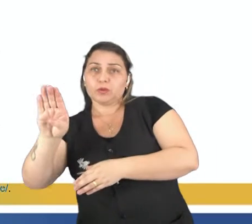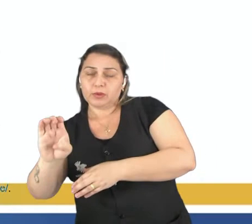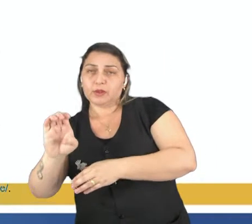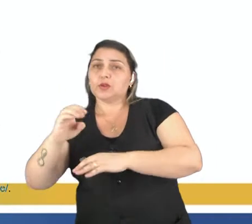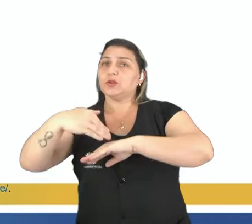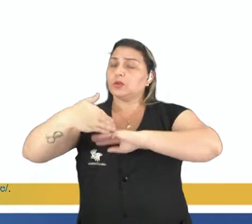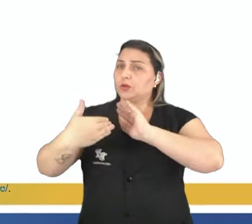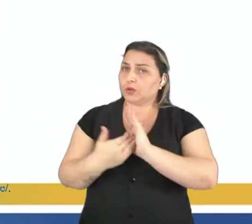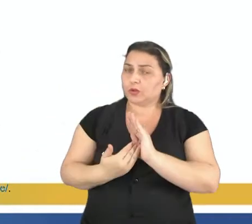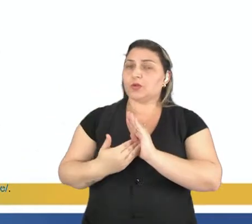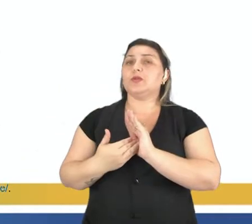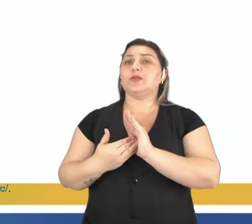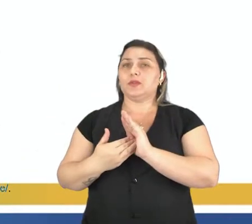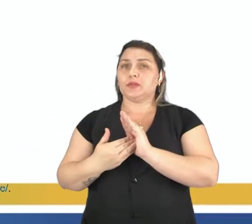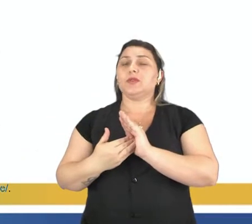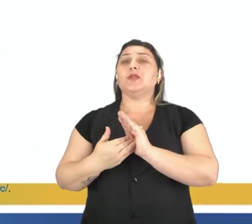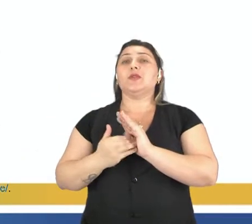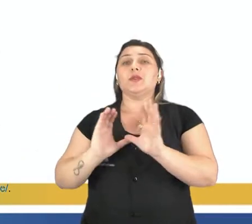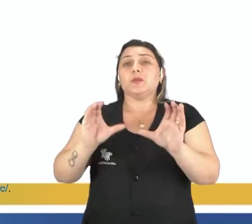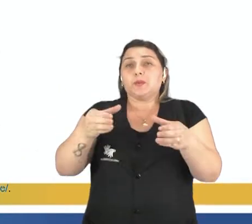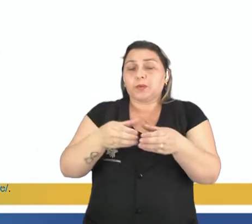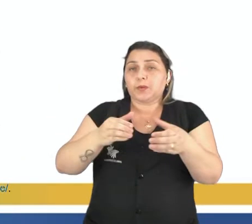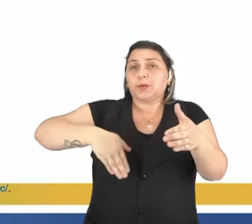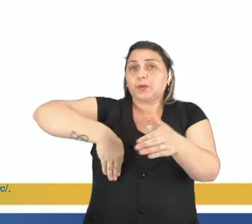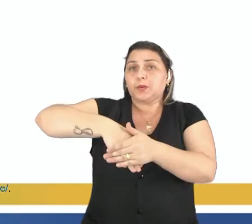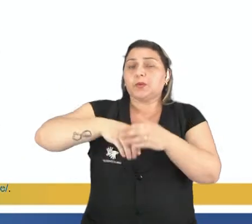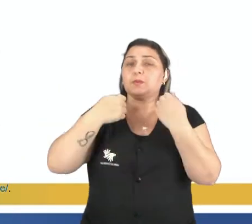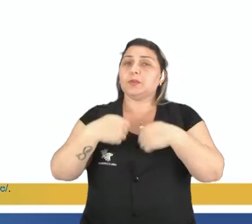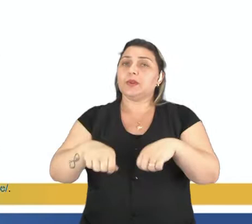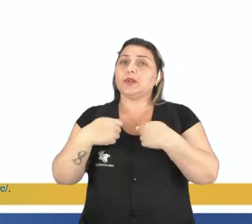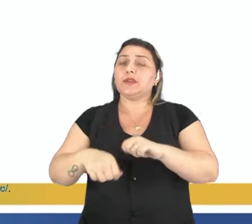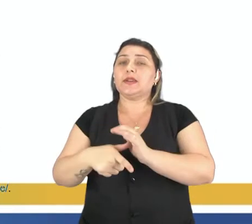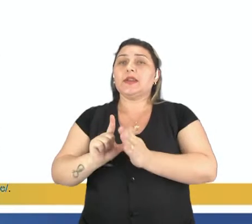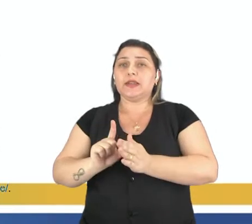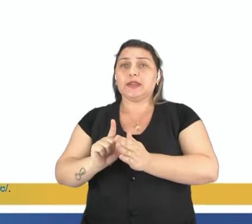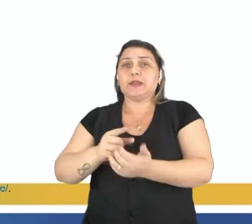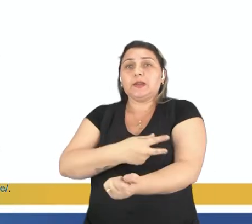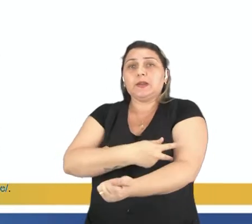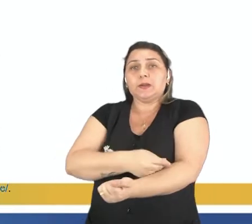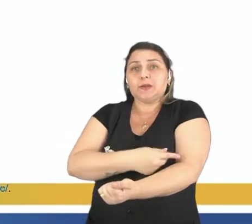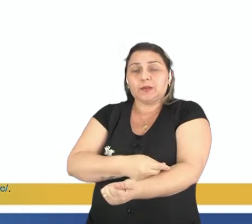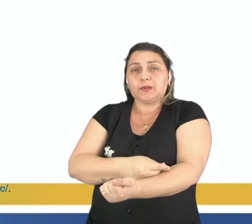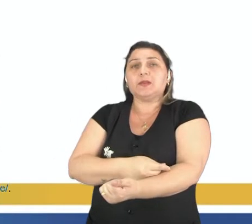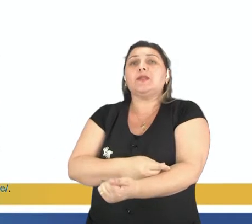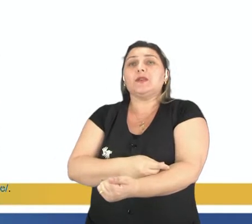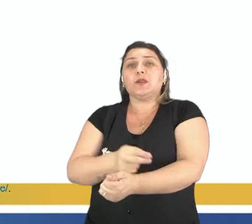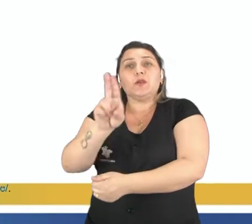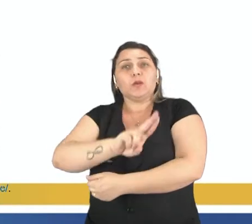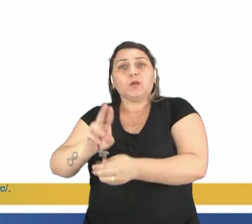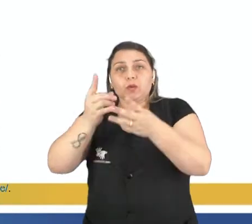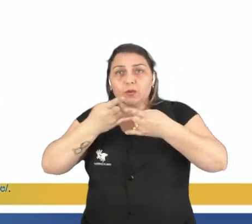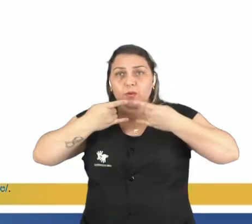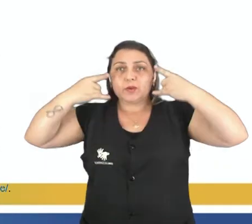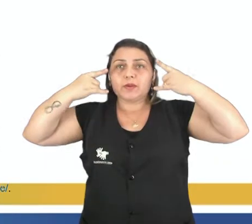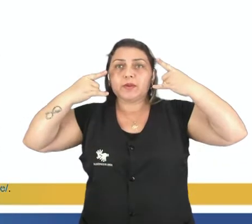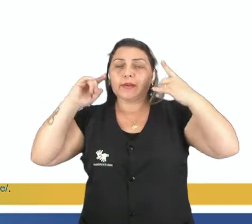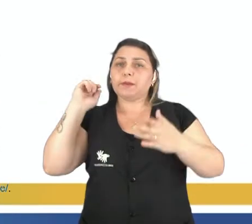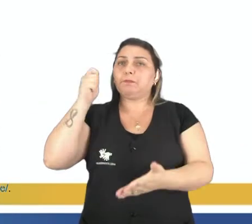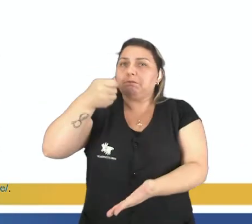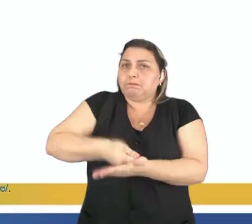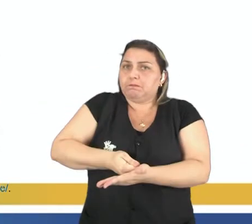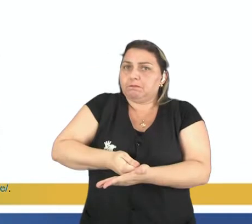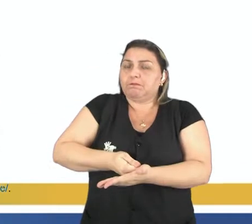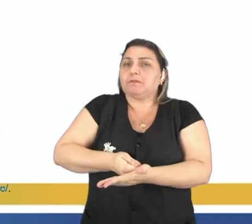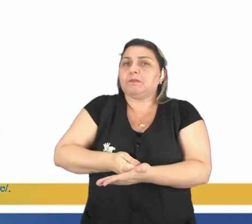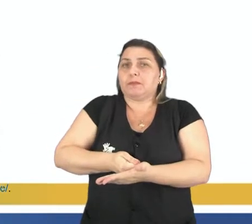que estiveram envolvidos em uma partida devem ser testados antes do confronto e o uso de máscara é